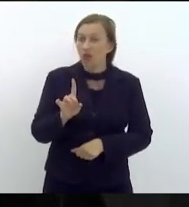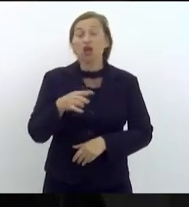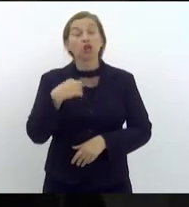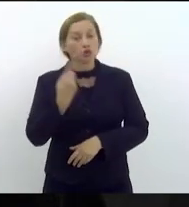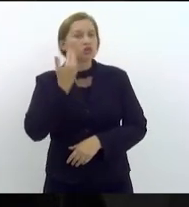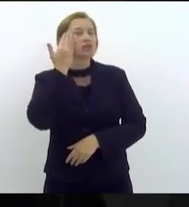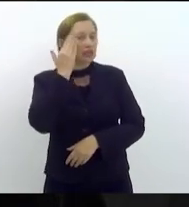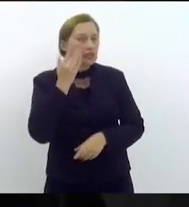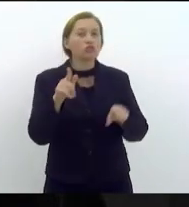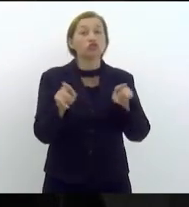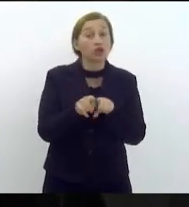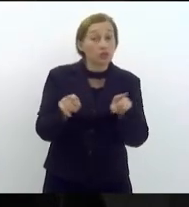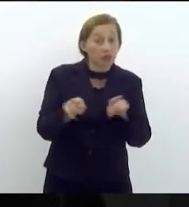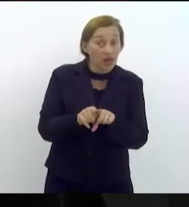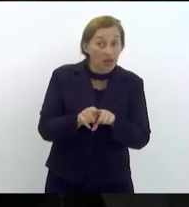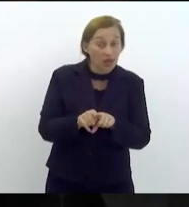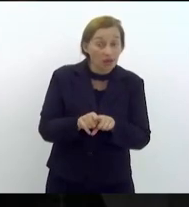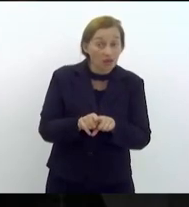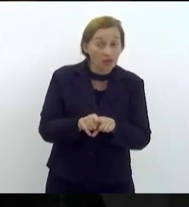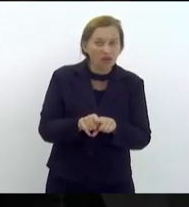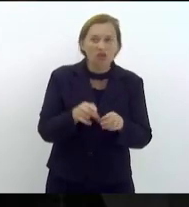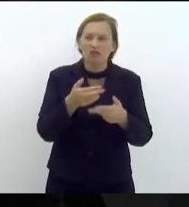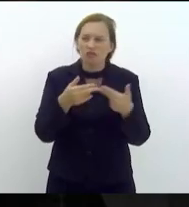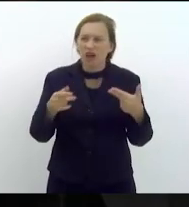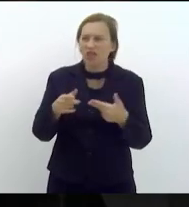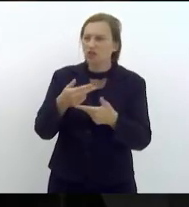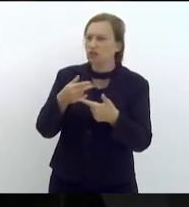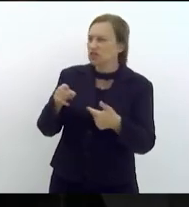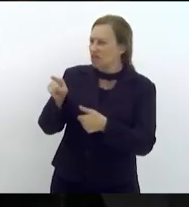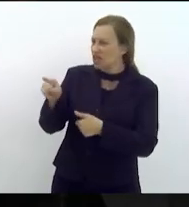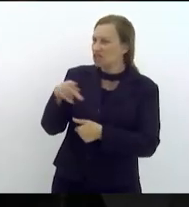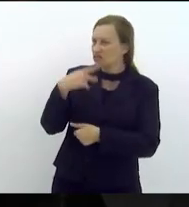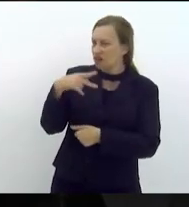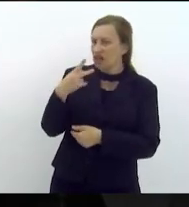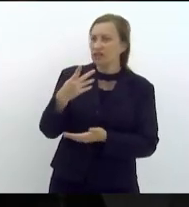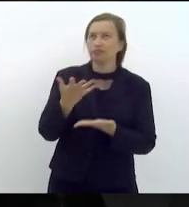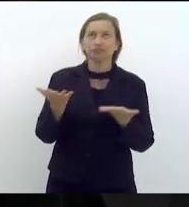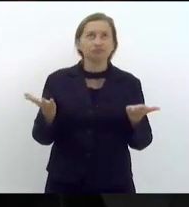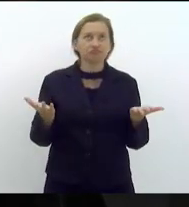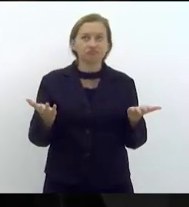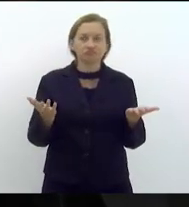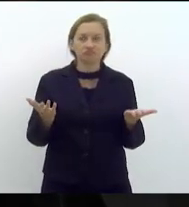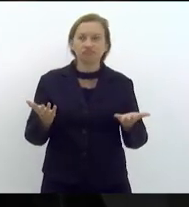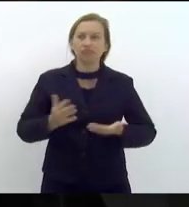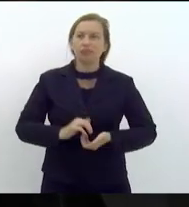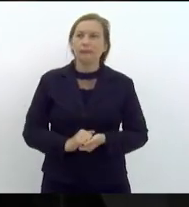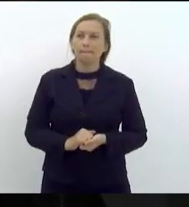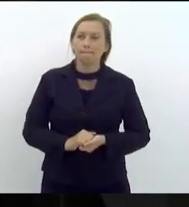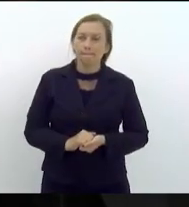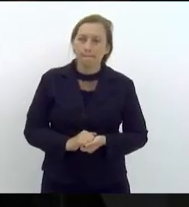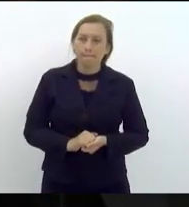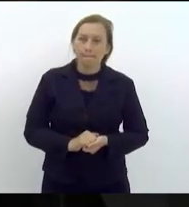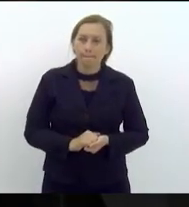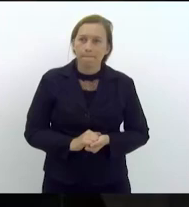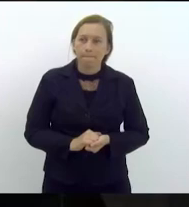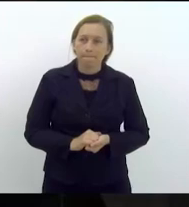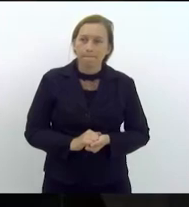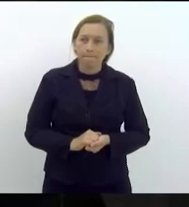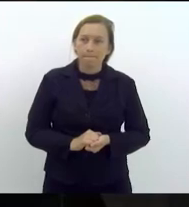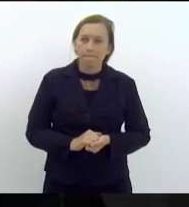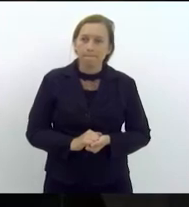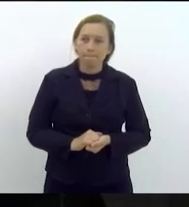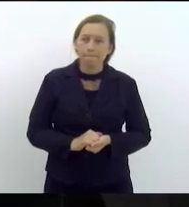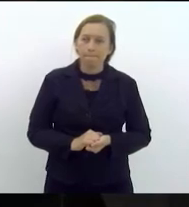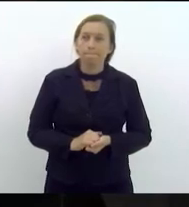compreende também que embora muito do que eles falem sejam dados empíricos mas